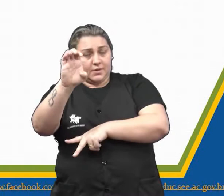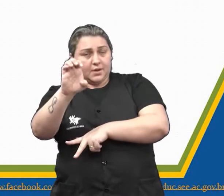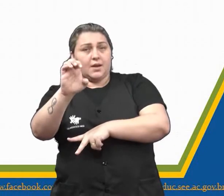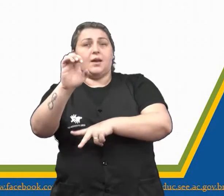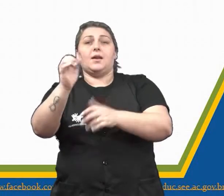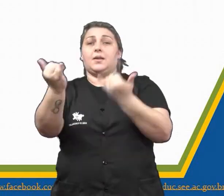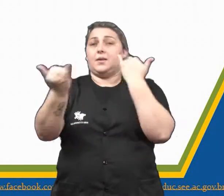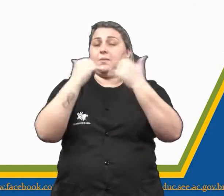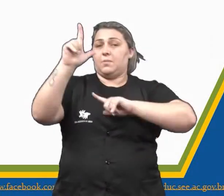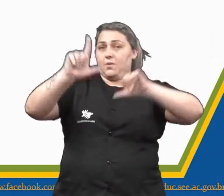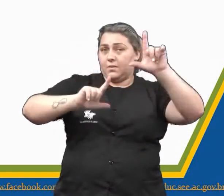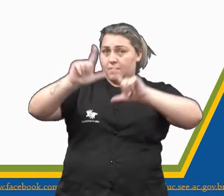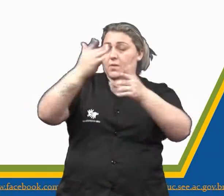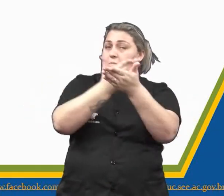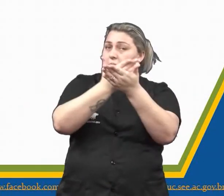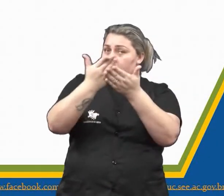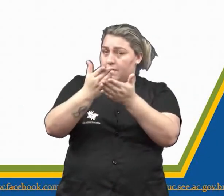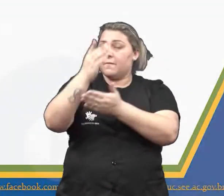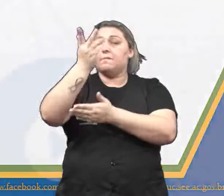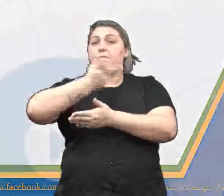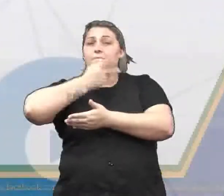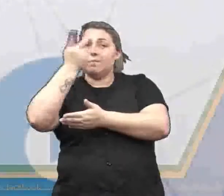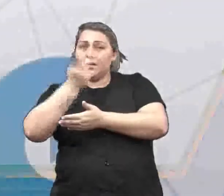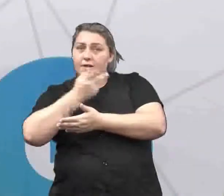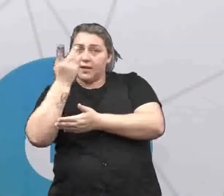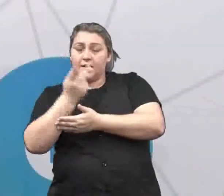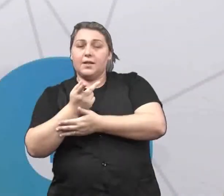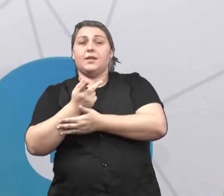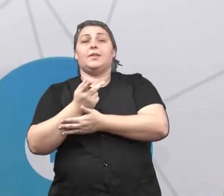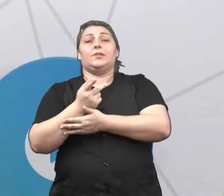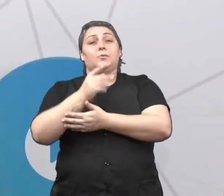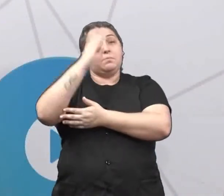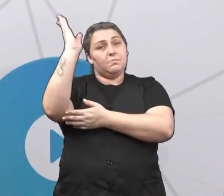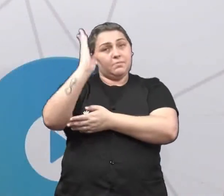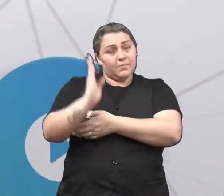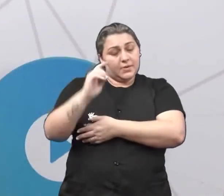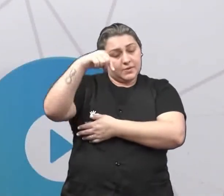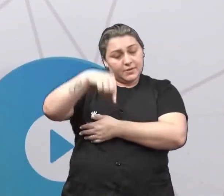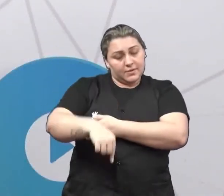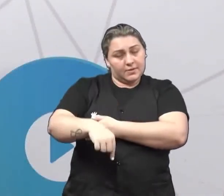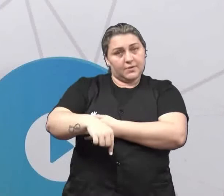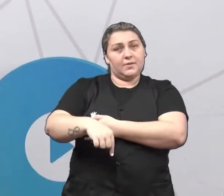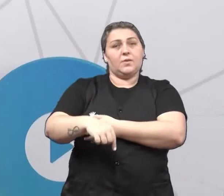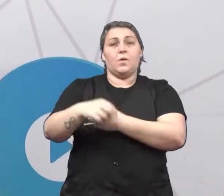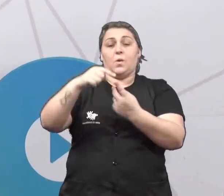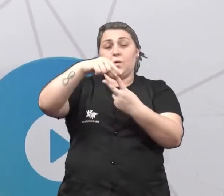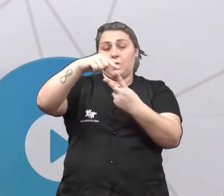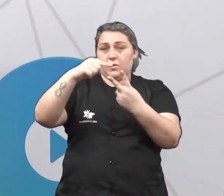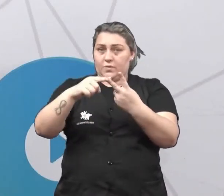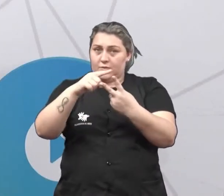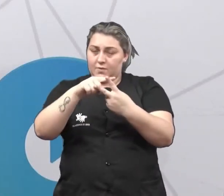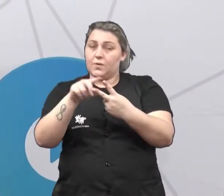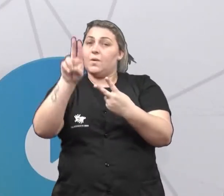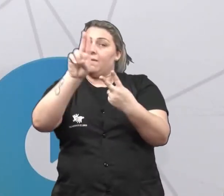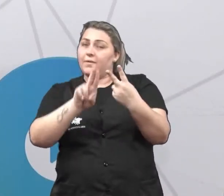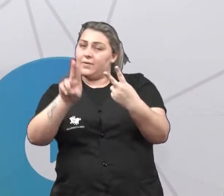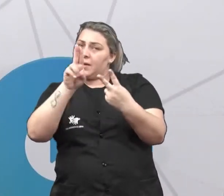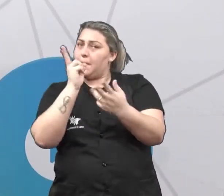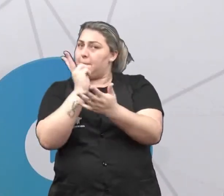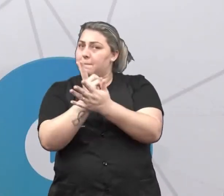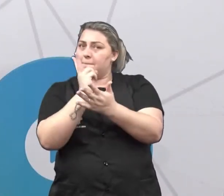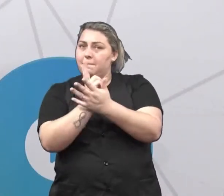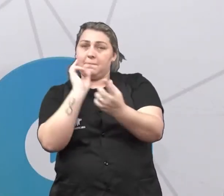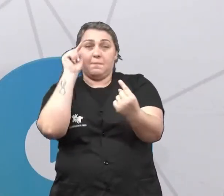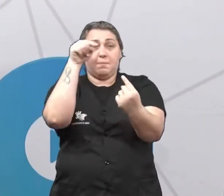iniciamos falando um pouquinho sobre isso e nós vimos que, apesar de no Brasil tanto publicidade quanto propaganda serem usados com o